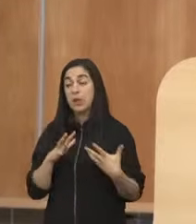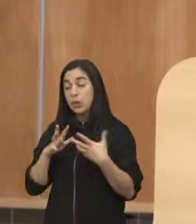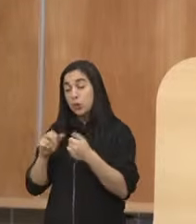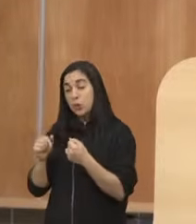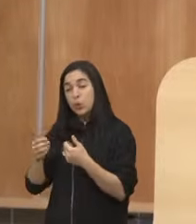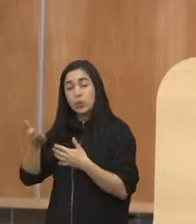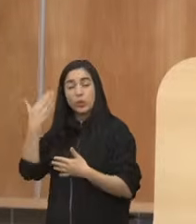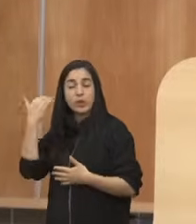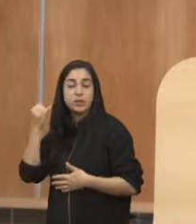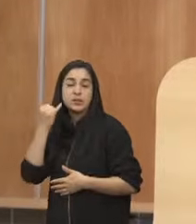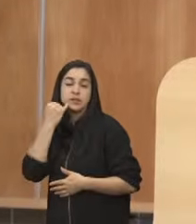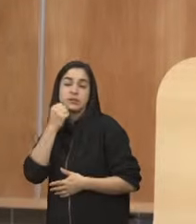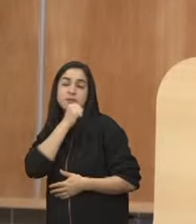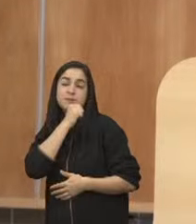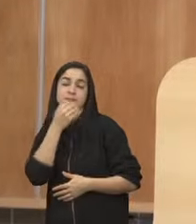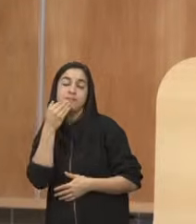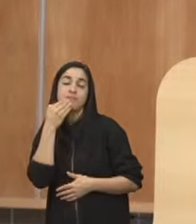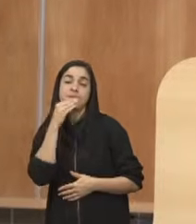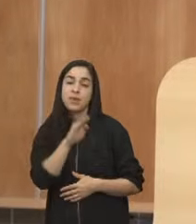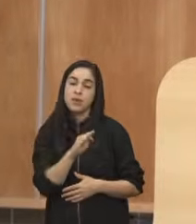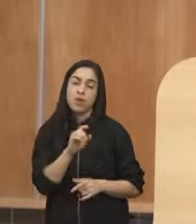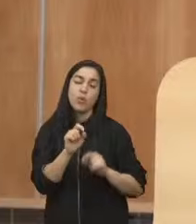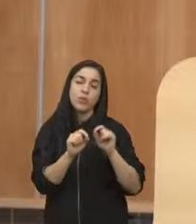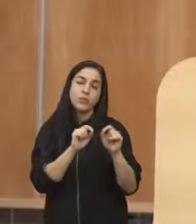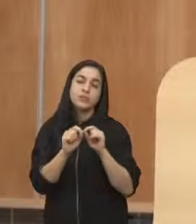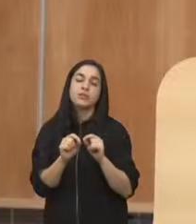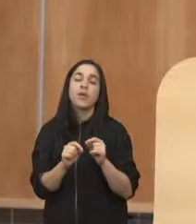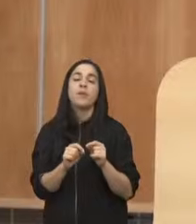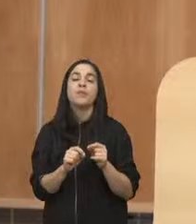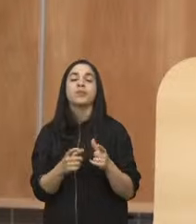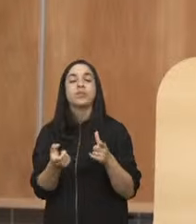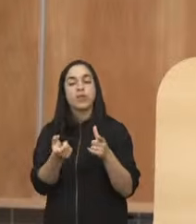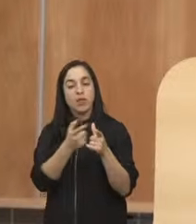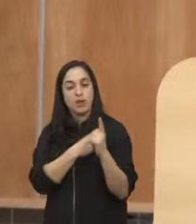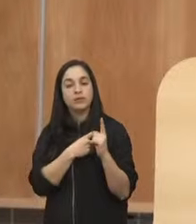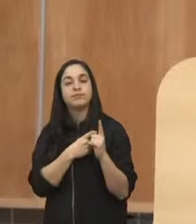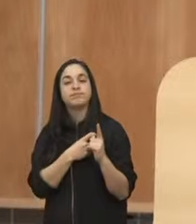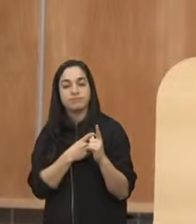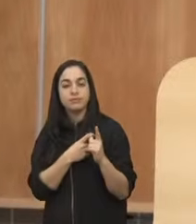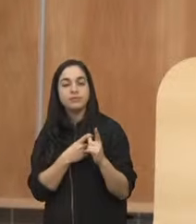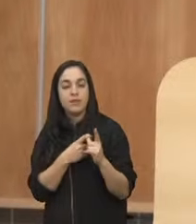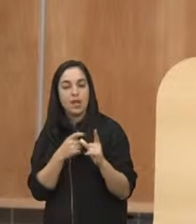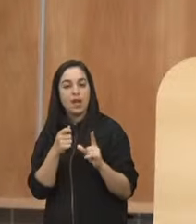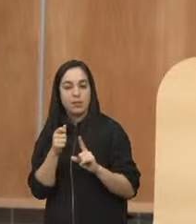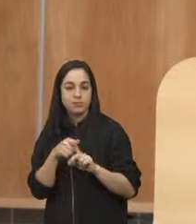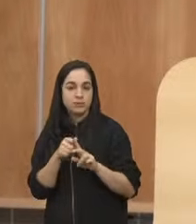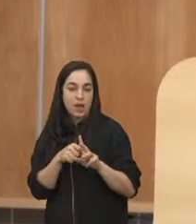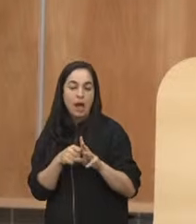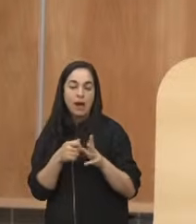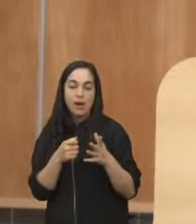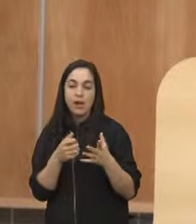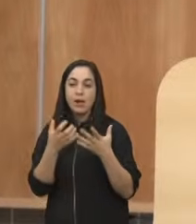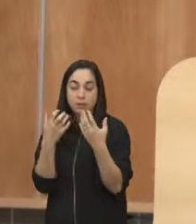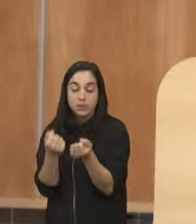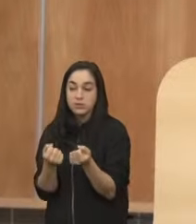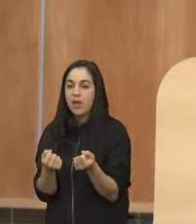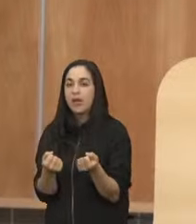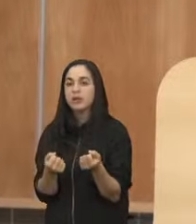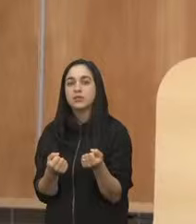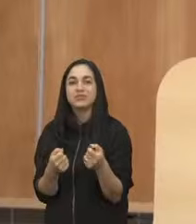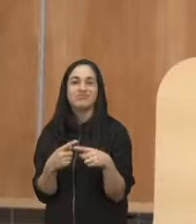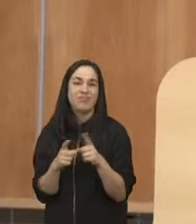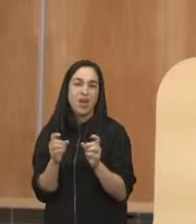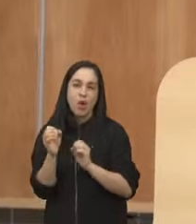pelo ex-prefeito, dizendo o quê? Aprove o empréstimo, e nós aprovamos o empréstimo. E essas obras, efetivamente,